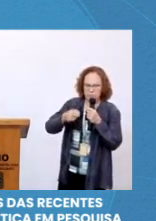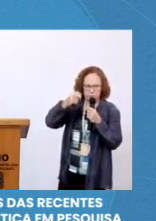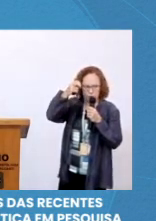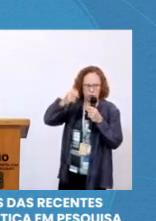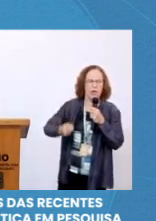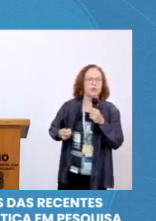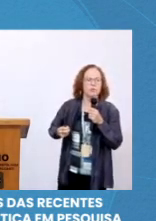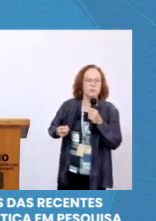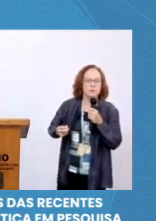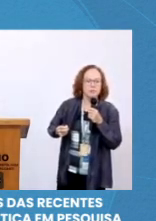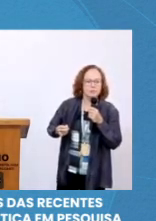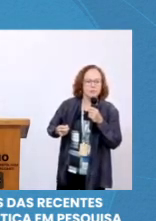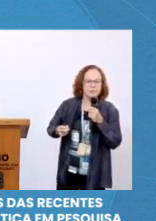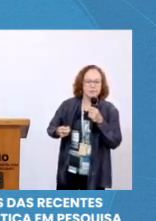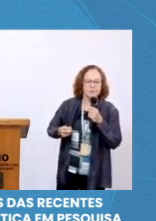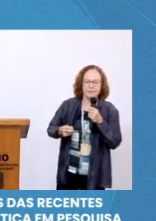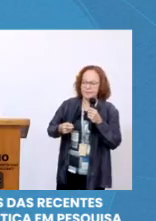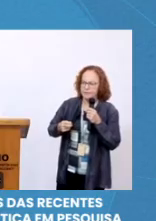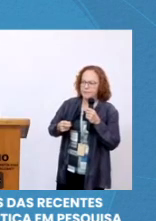Sim, tal.